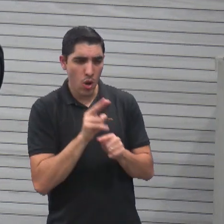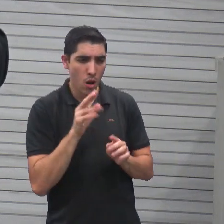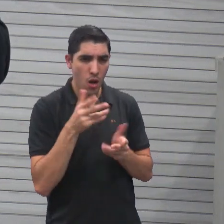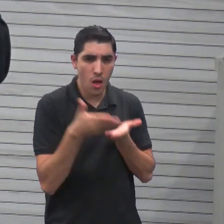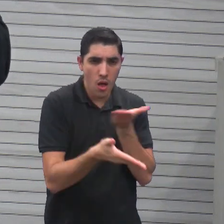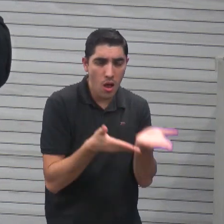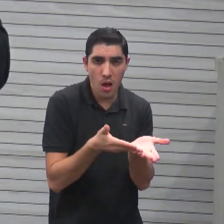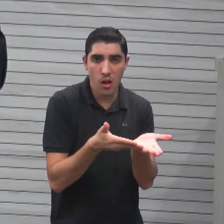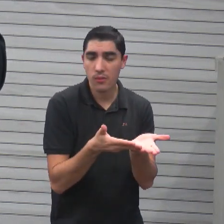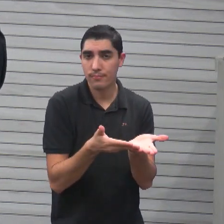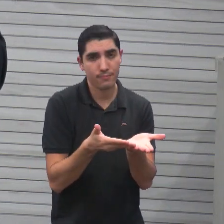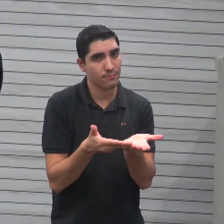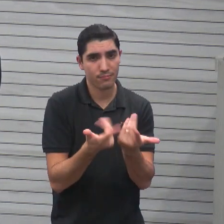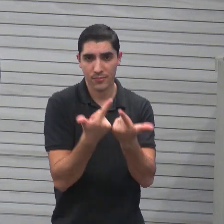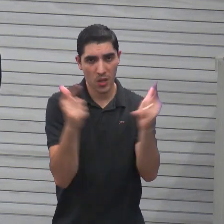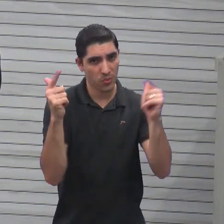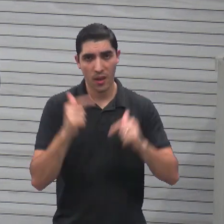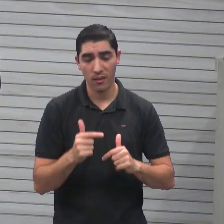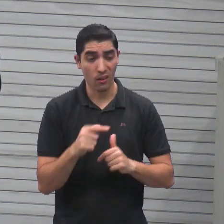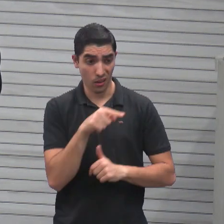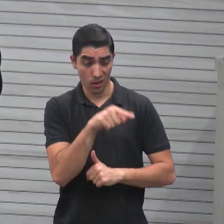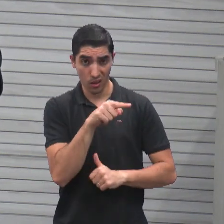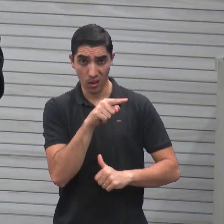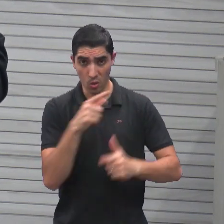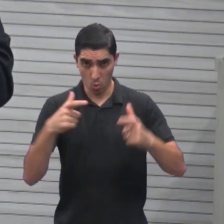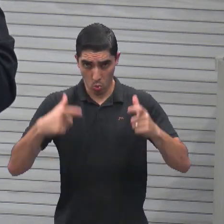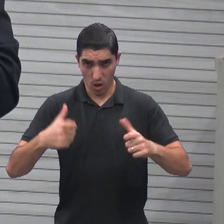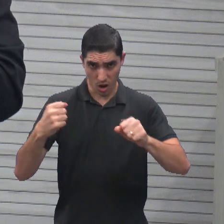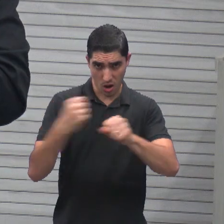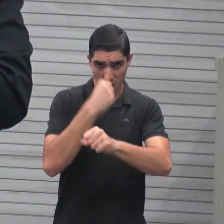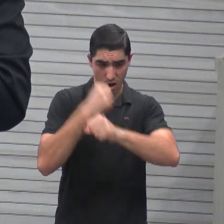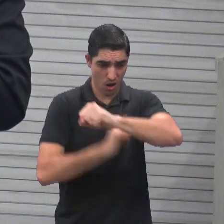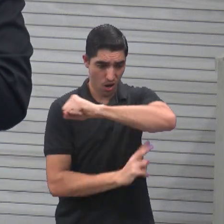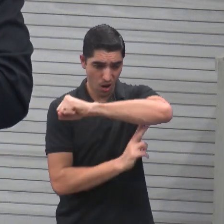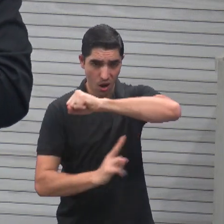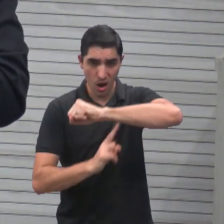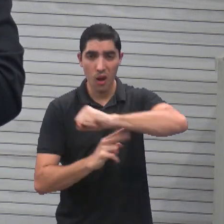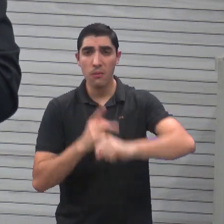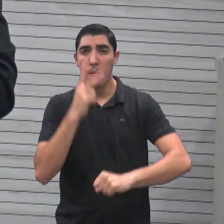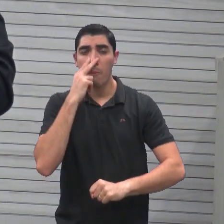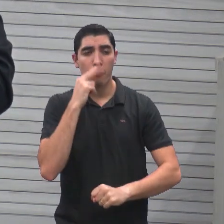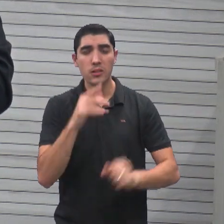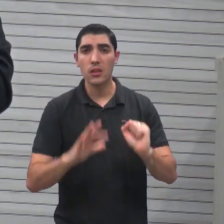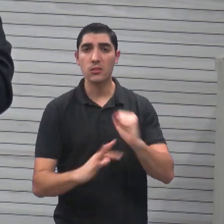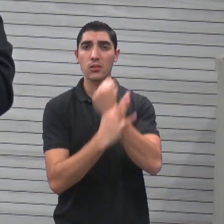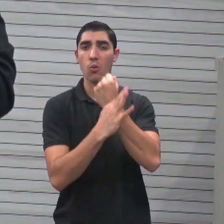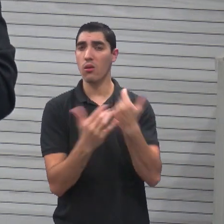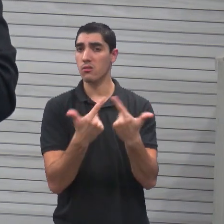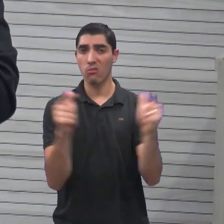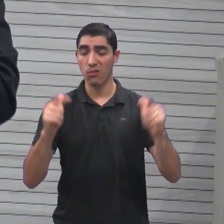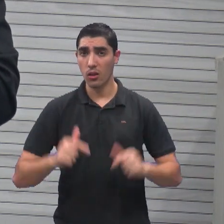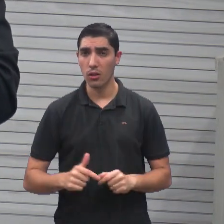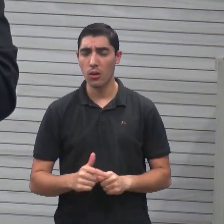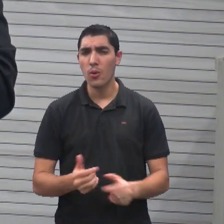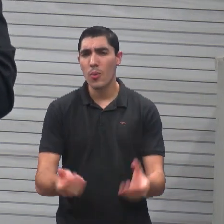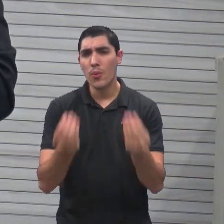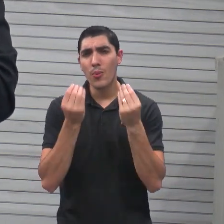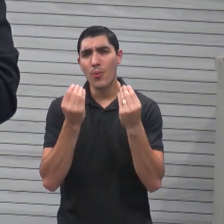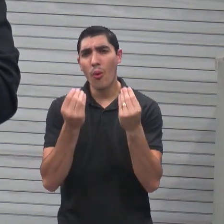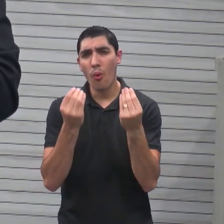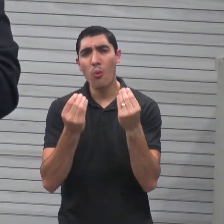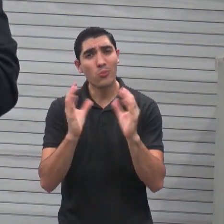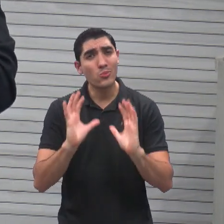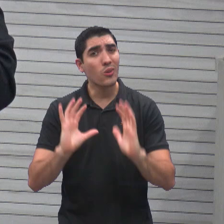segurança referente às obras na Ponte Minas Gerais. É inaceitável os dias que aquela ponte ficou na